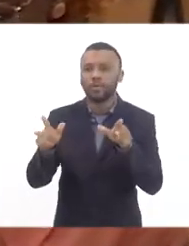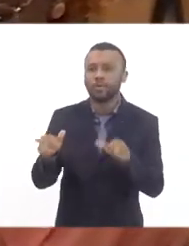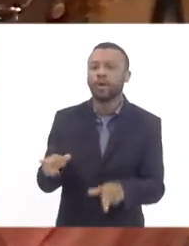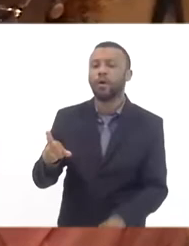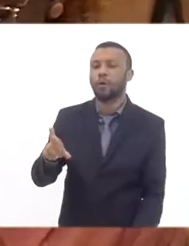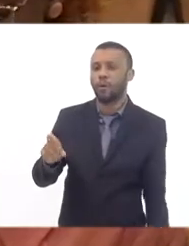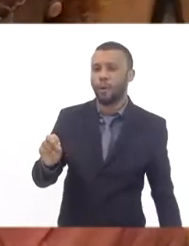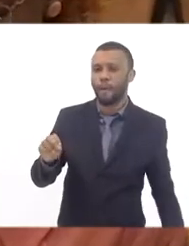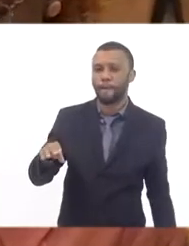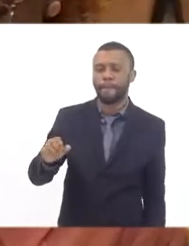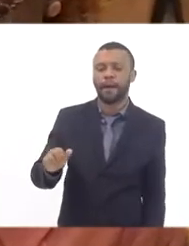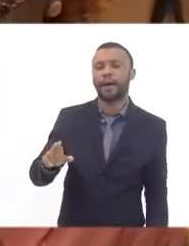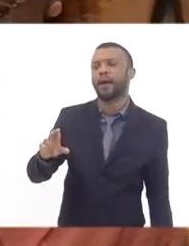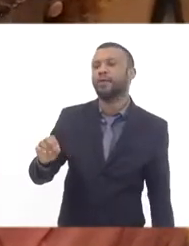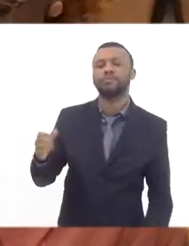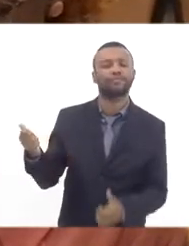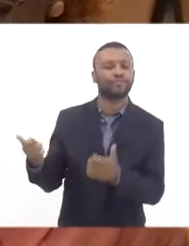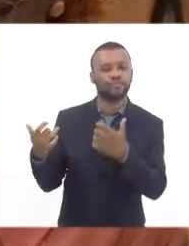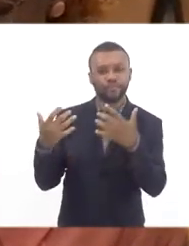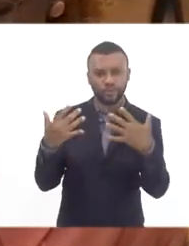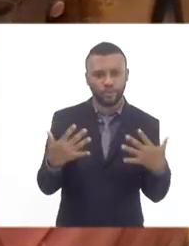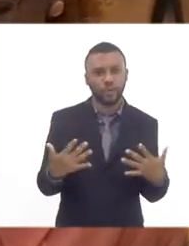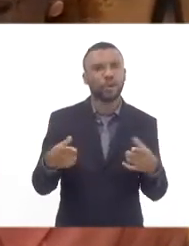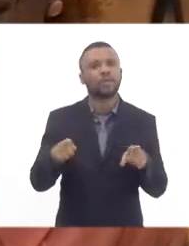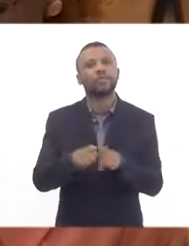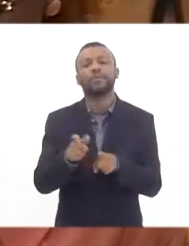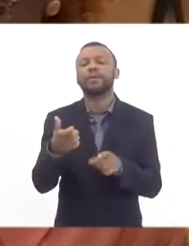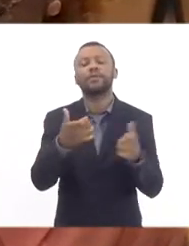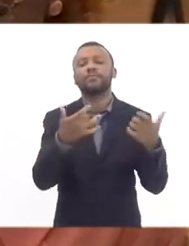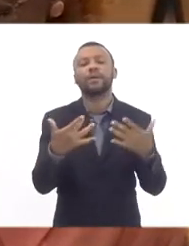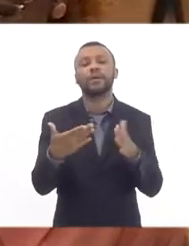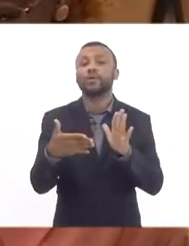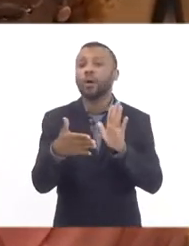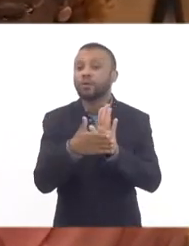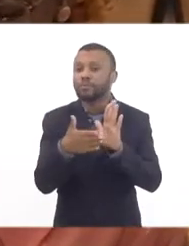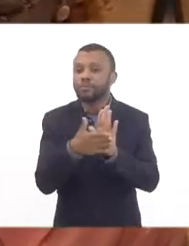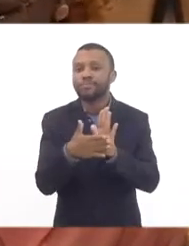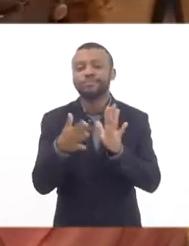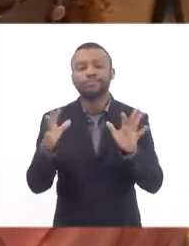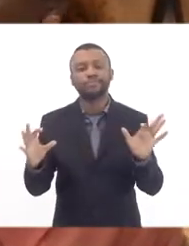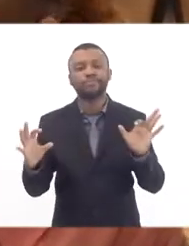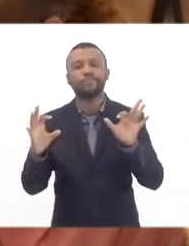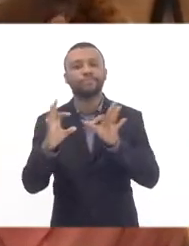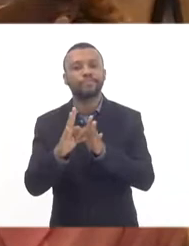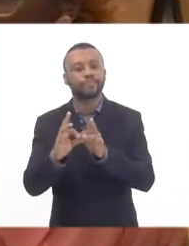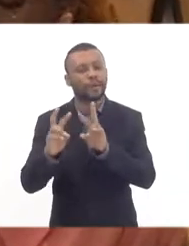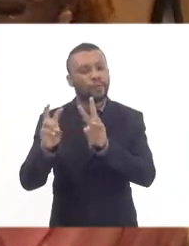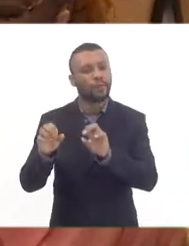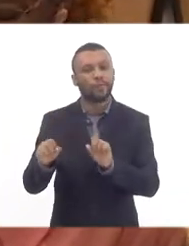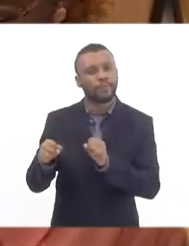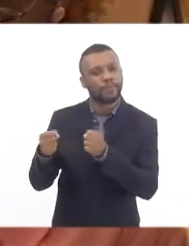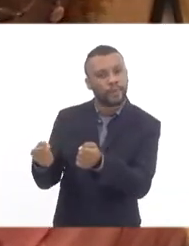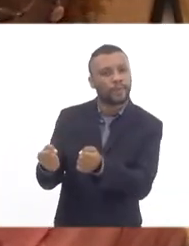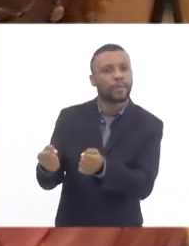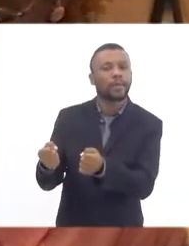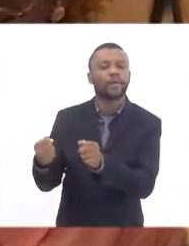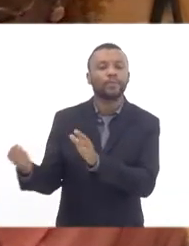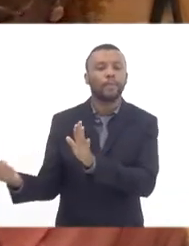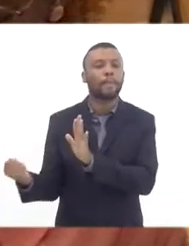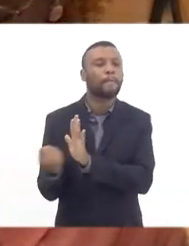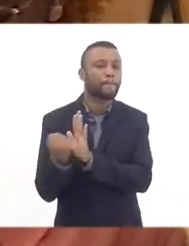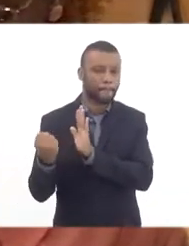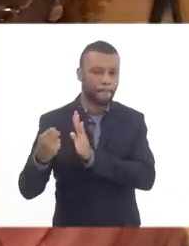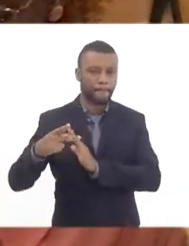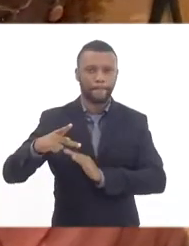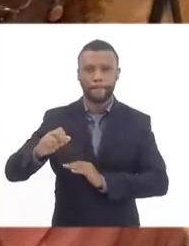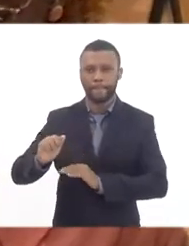comentou, gostaria de dizer também que a nossa agenda contempla muito essa questão da defesa do patrimônio. E